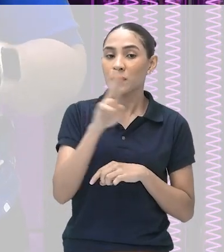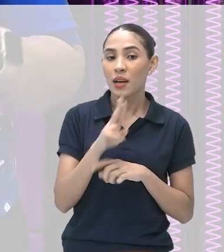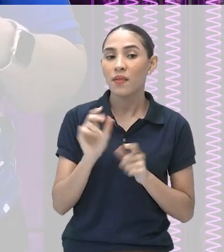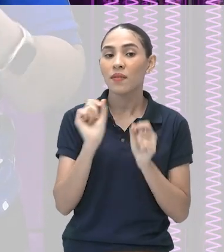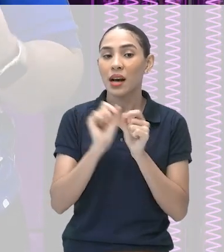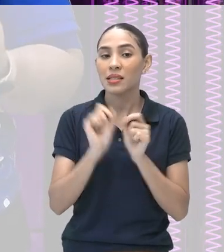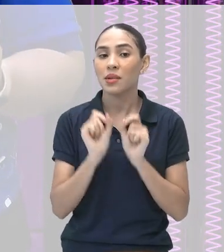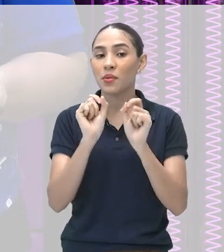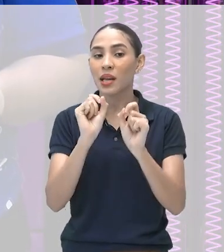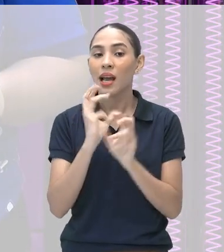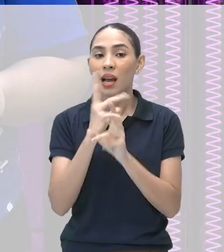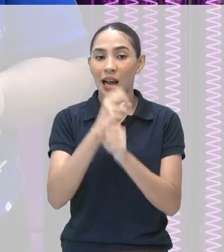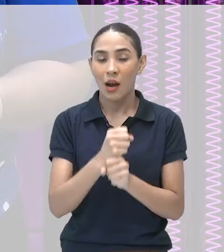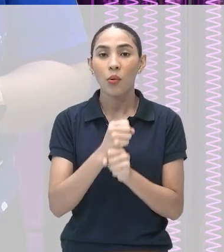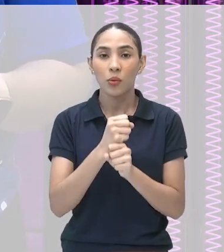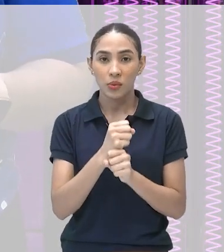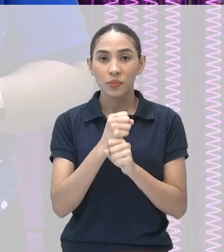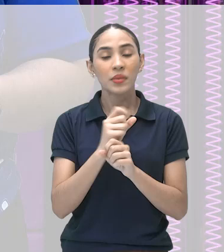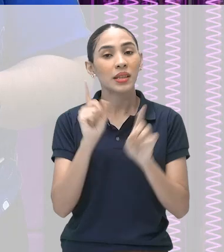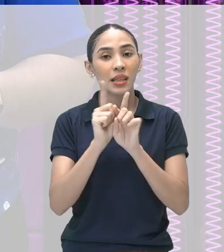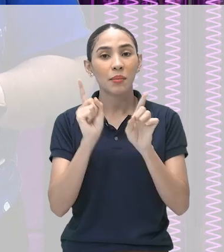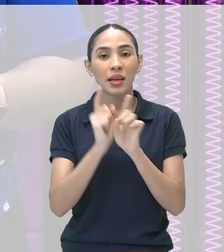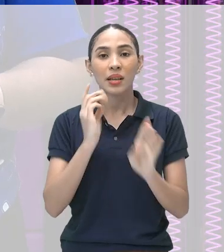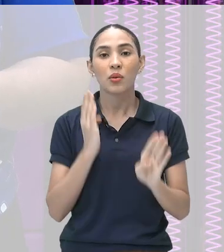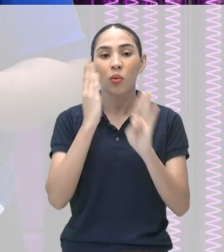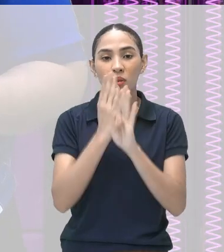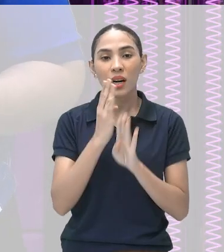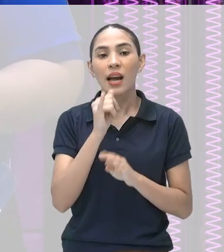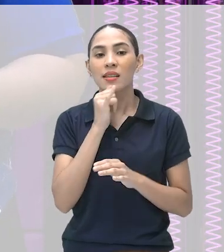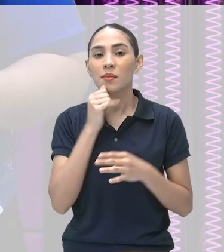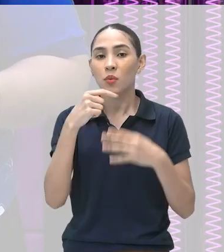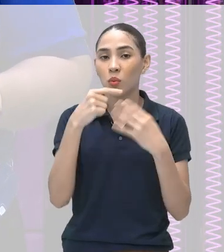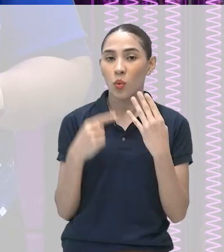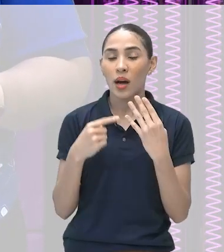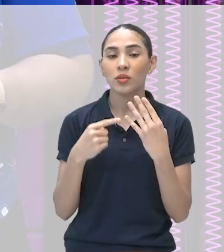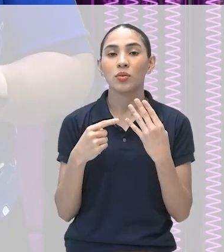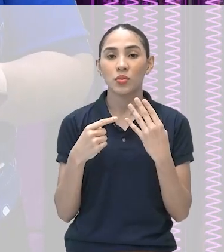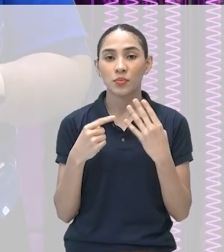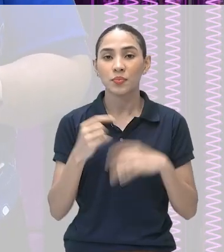para fazer cálculos, né? E encontrar um desses quatro